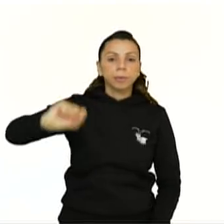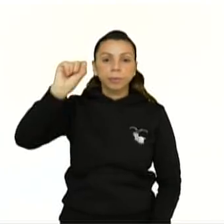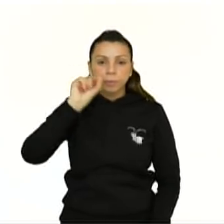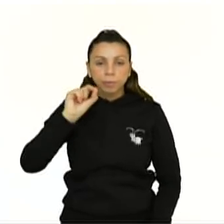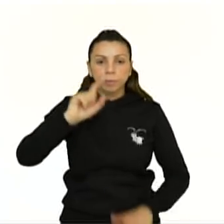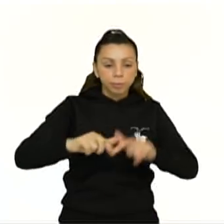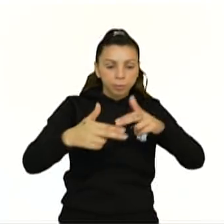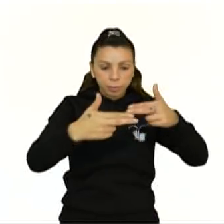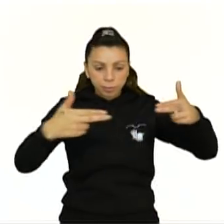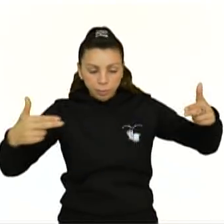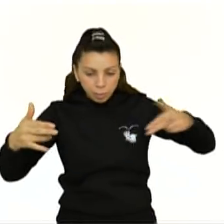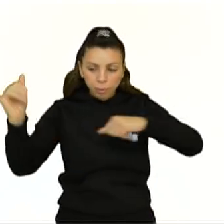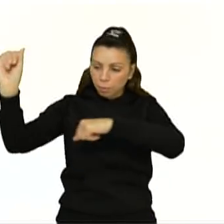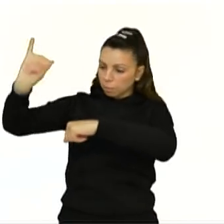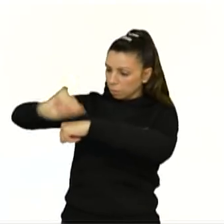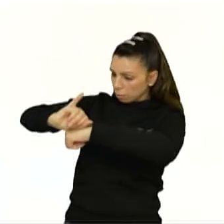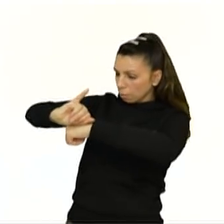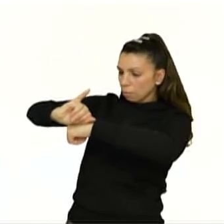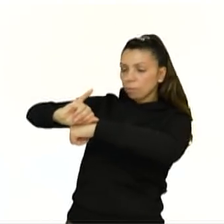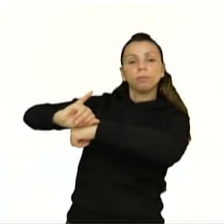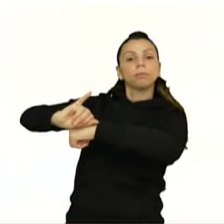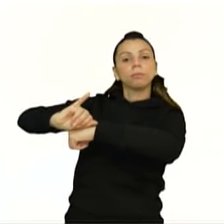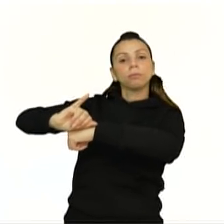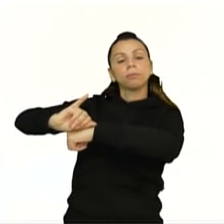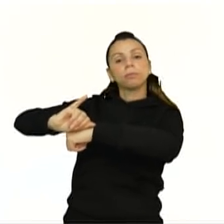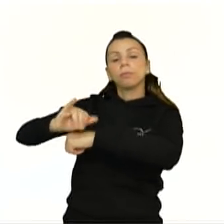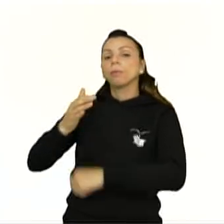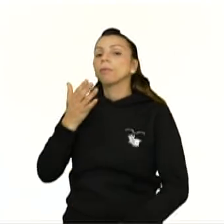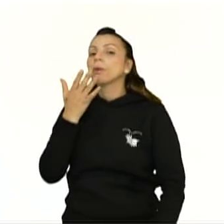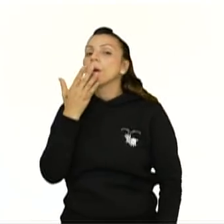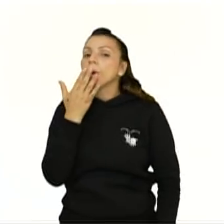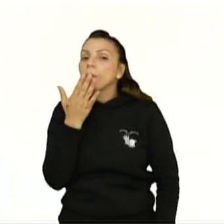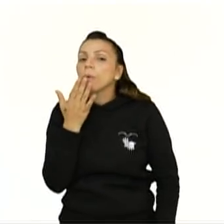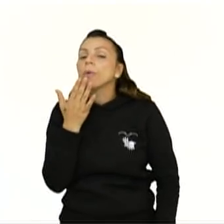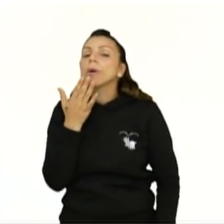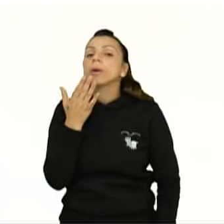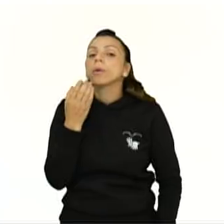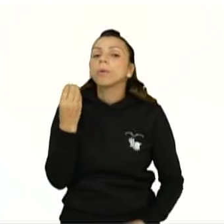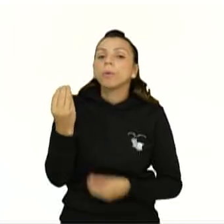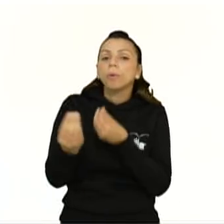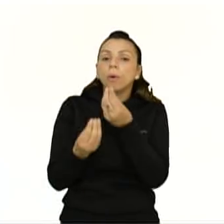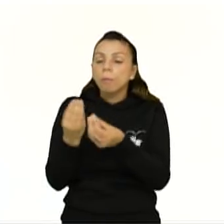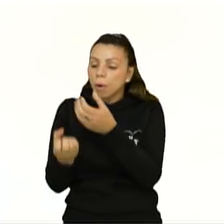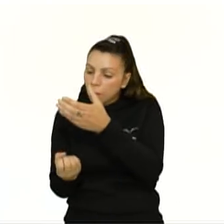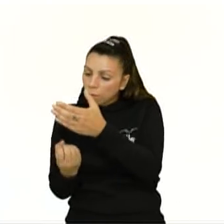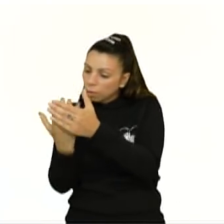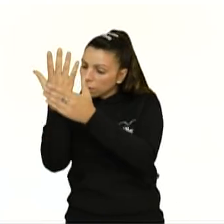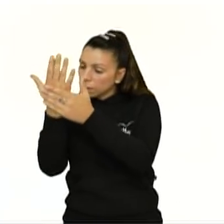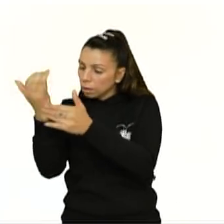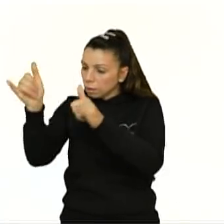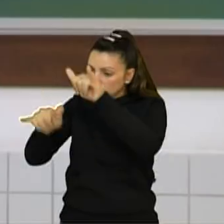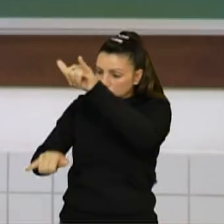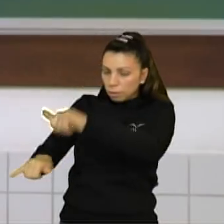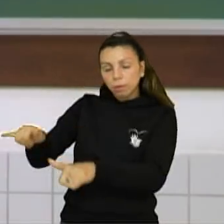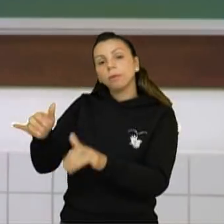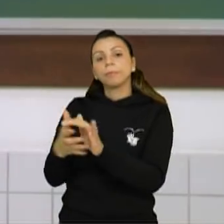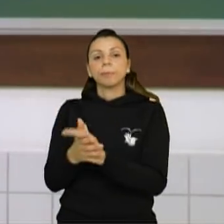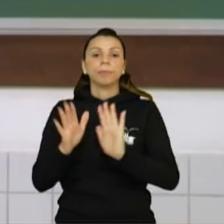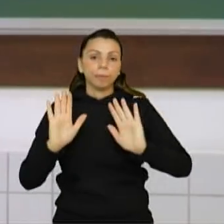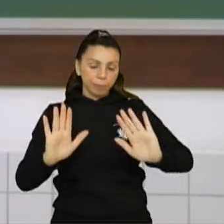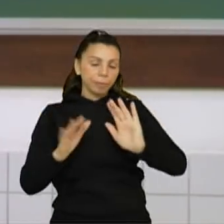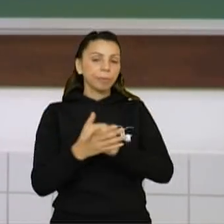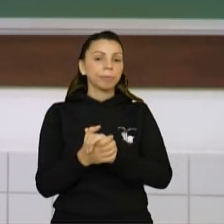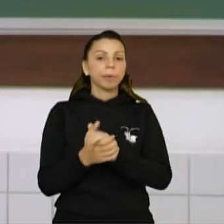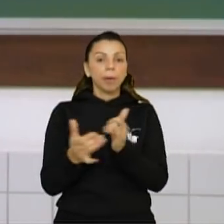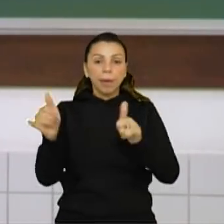constituinte do objeto e é denominada de acordo com a sua natureza química. De acordo com o material químico é que você vai